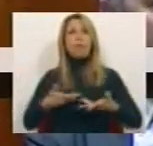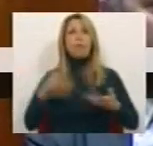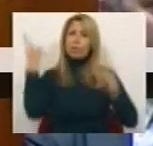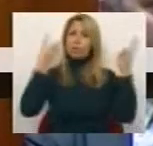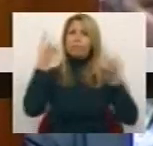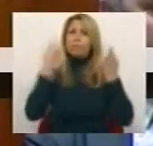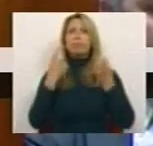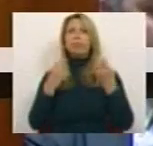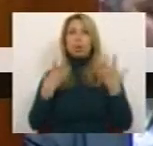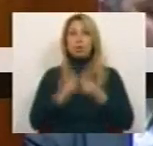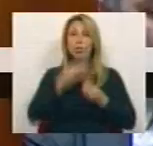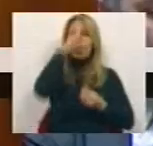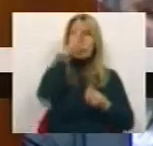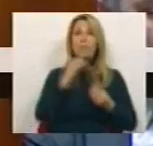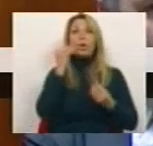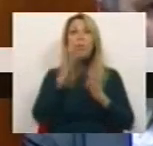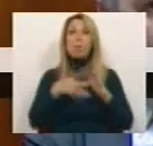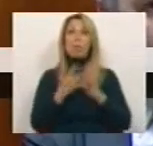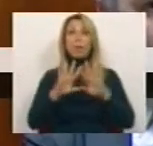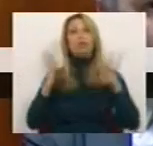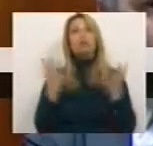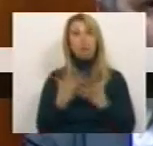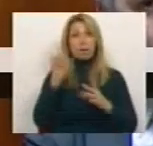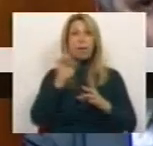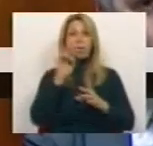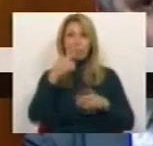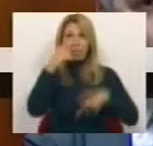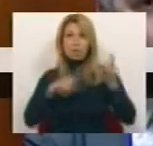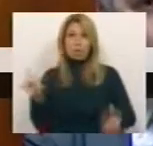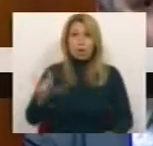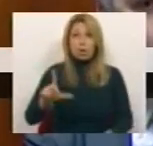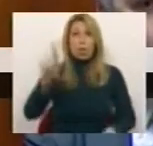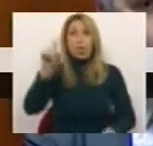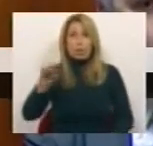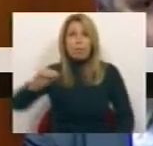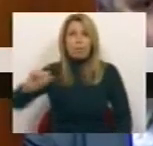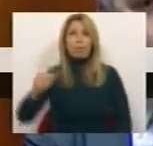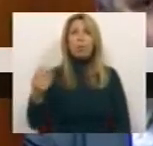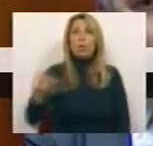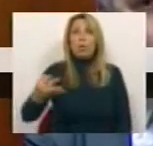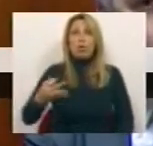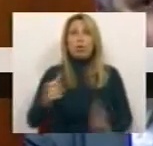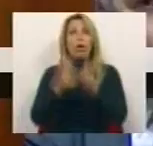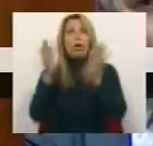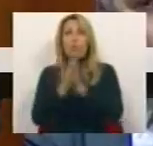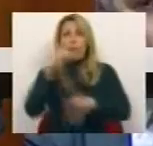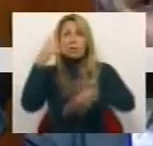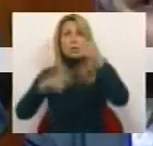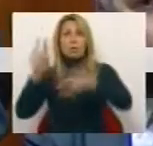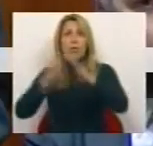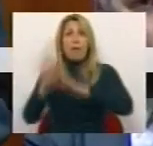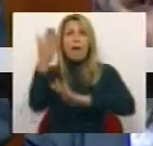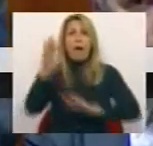sobre o quadro geral, o quadro que interessa aos lisboetas, mas também aos portuenses e a todos os outros habitantes metropolitanos e no resto do país.